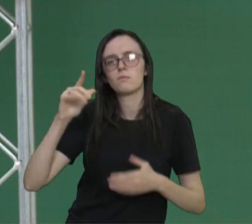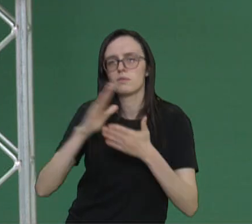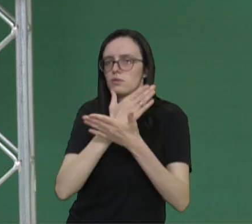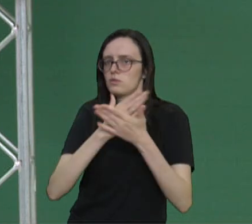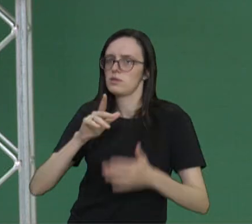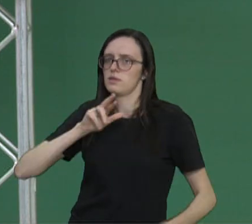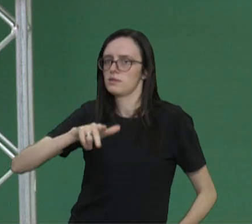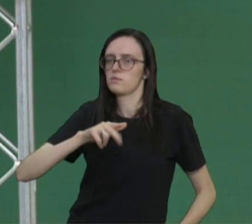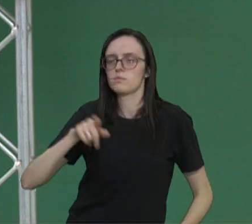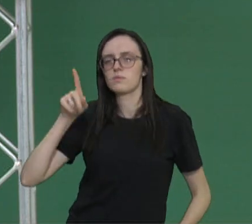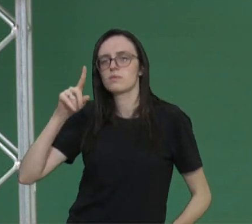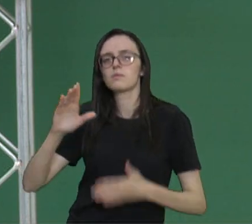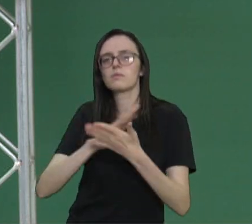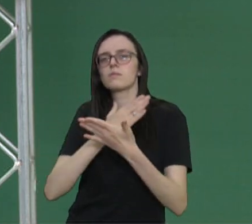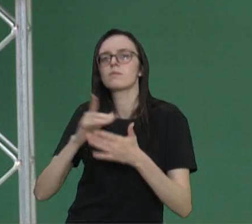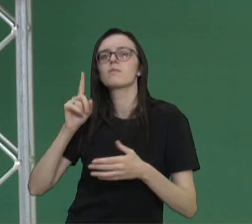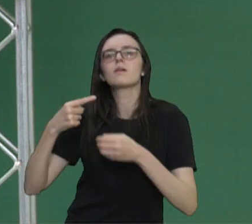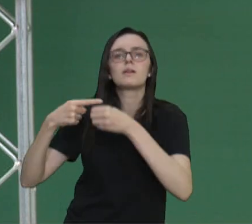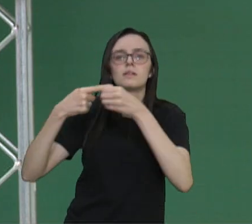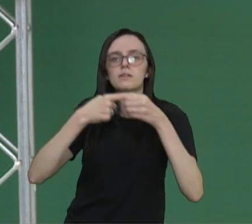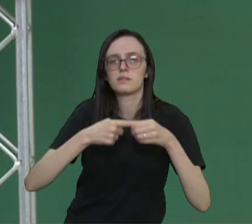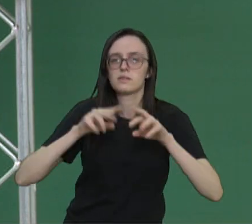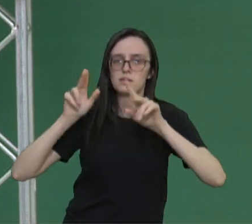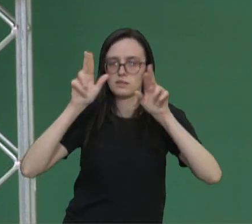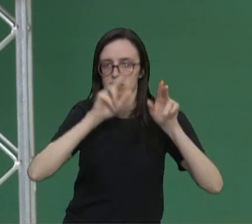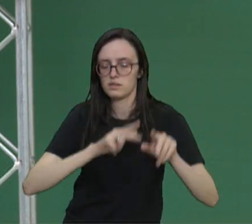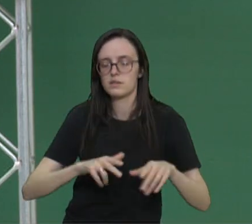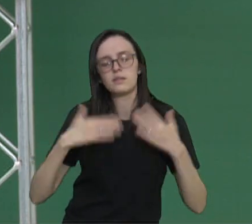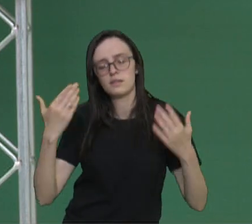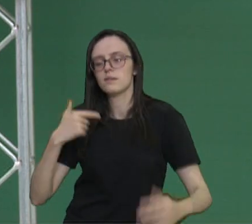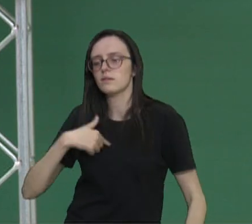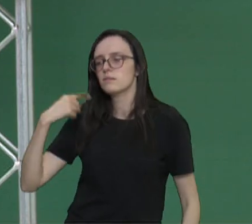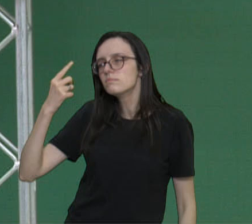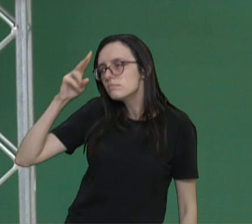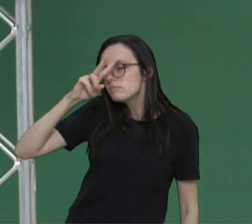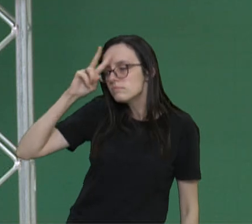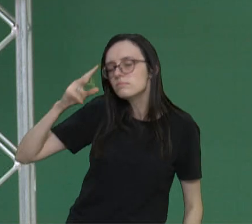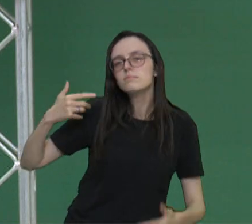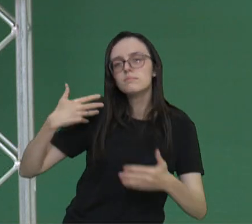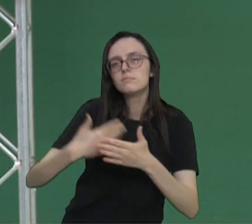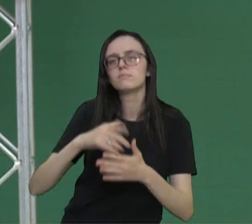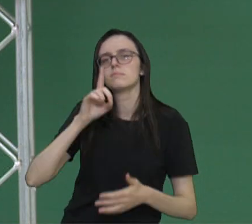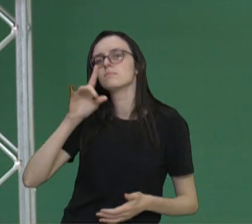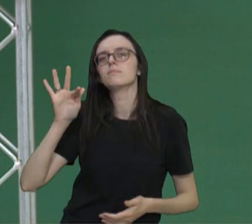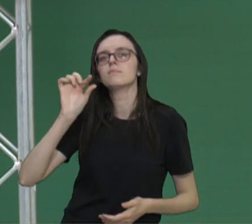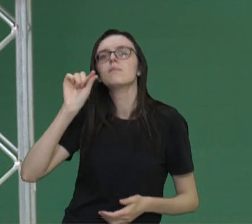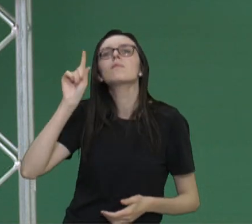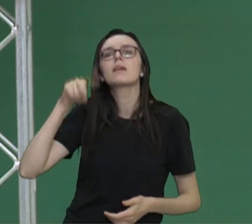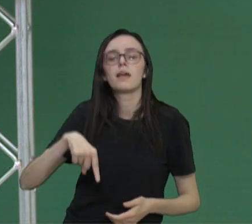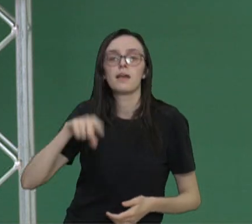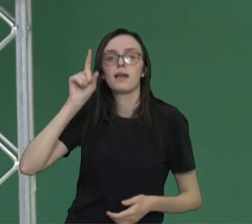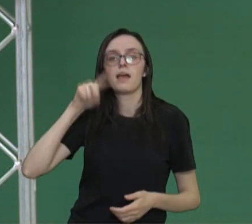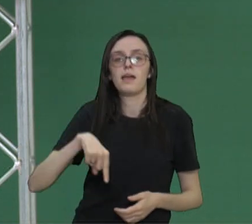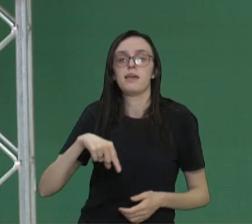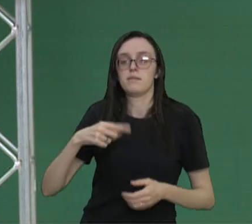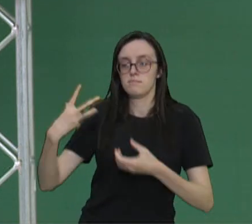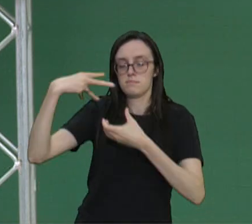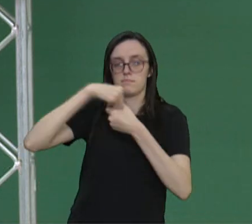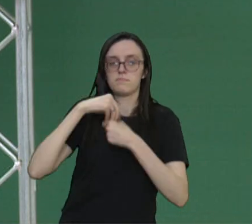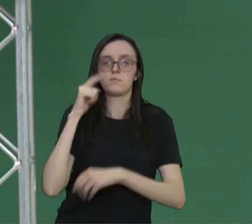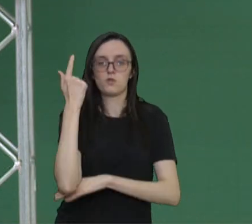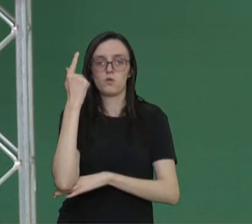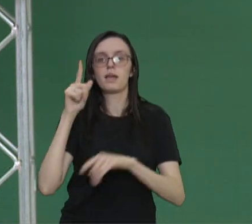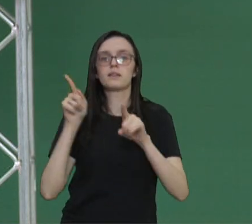dividido em municípios, ele é dividido em cidades satélites. E aí temos que lembrar que o Distrito Federal está dentro do estado de Goiás